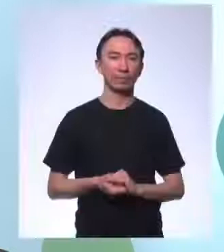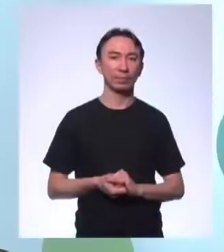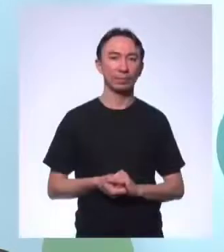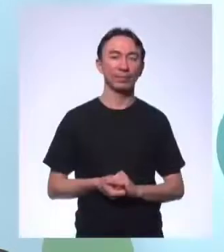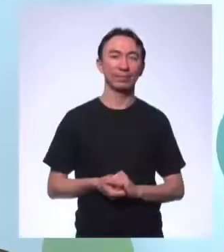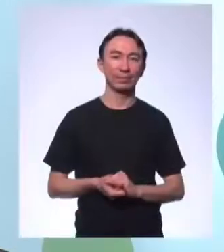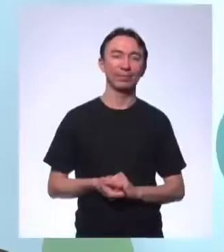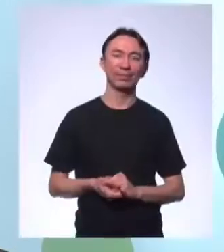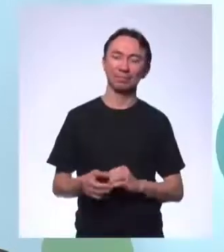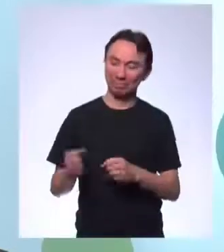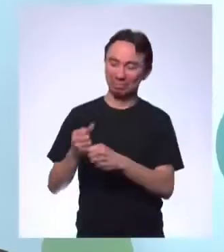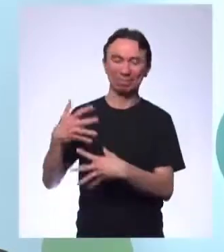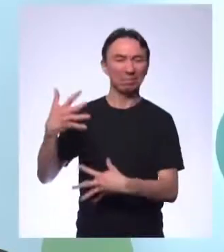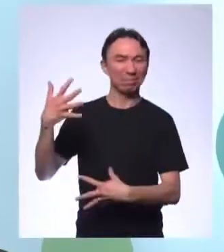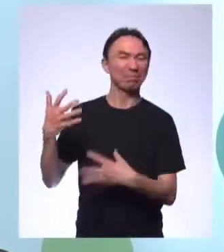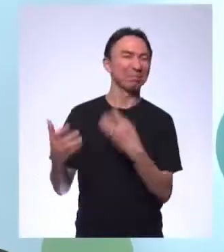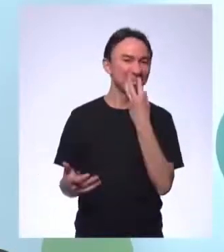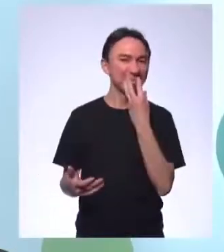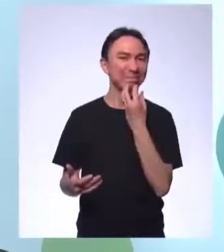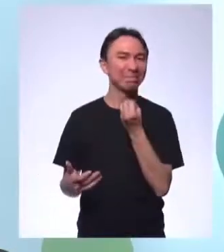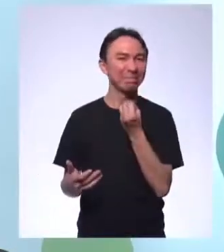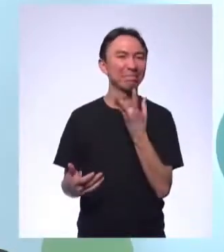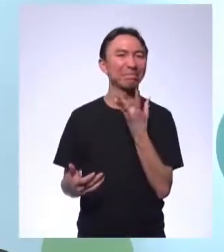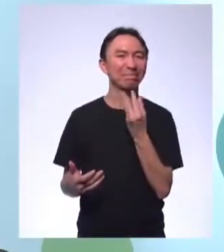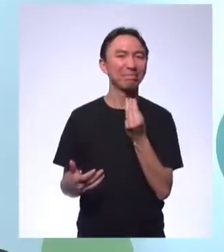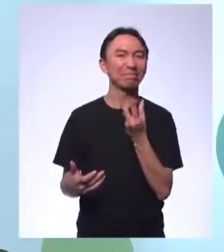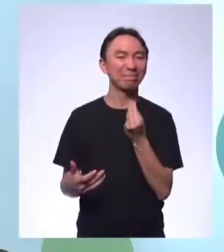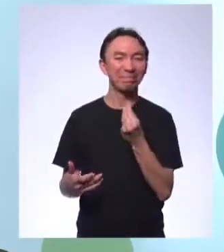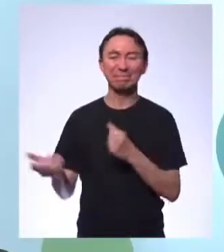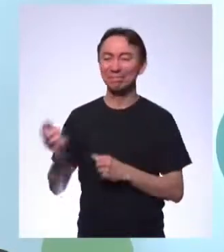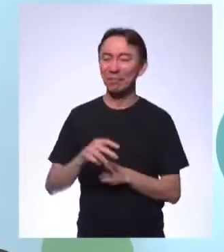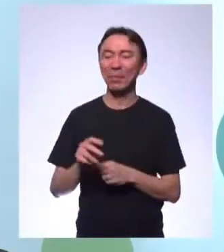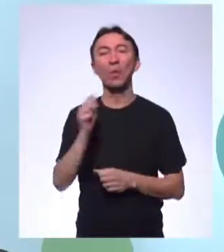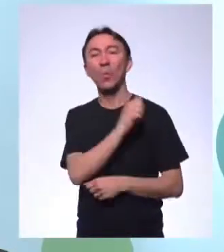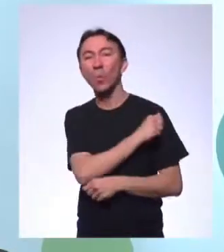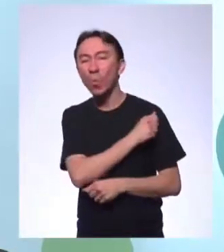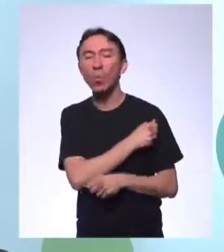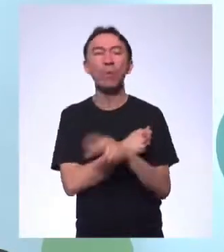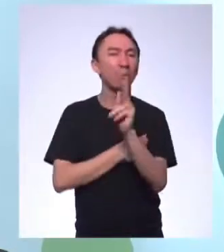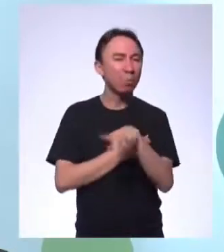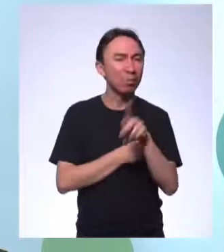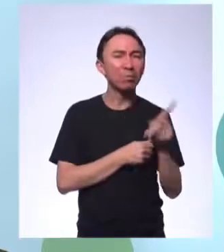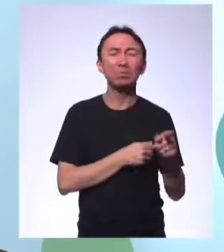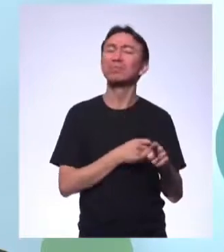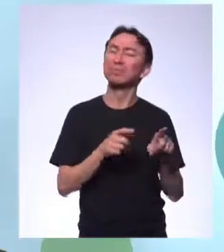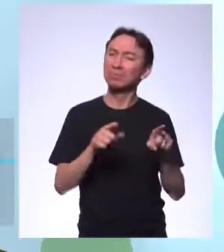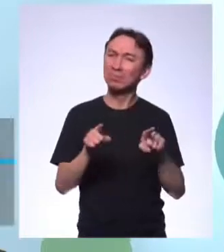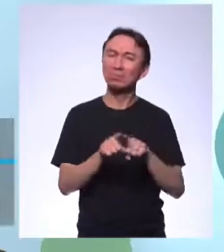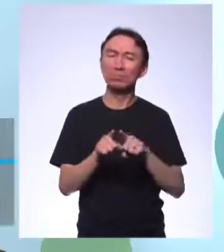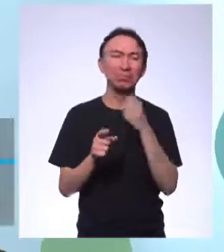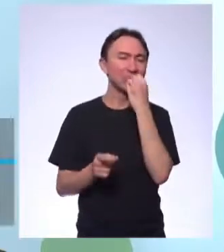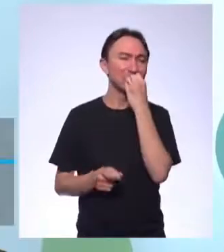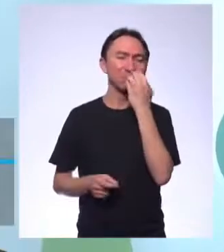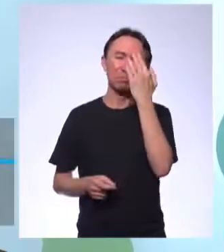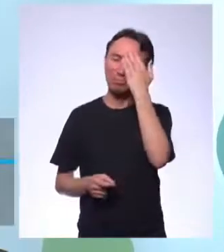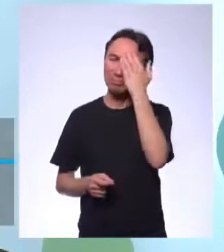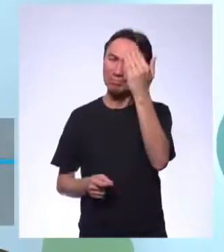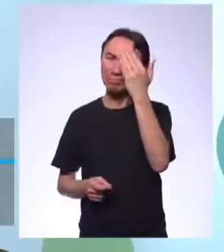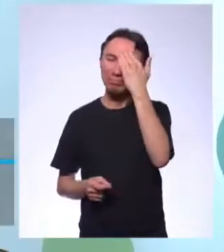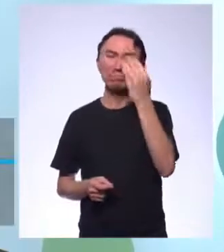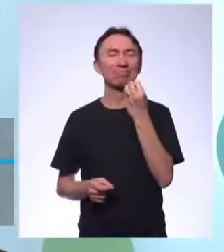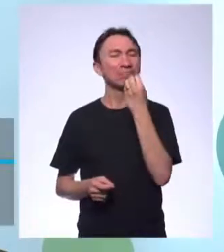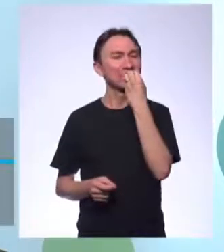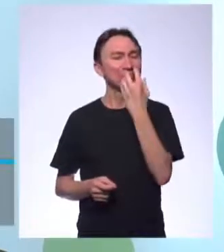Como sempre, professora, muita gente participando, muitos alunos participando, professores também interagindo conosco. Muito obrigado, vocês são